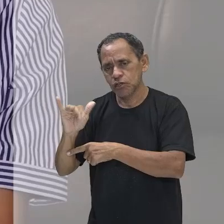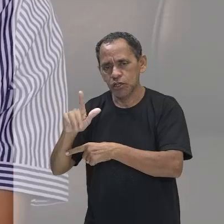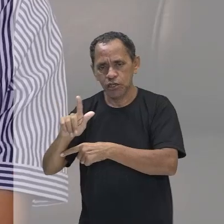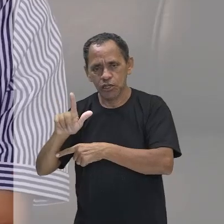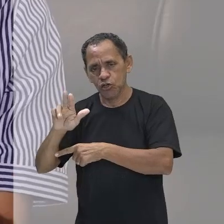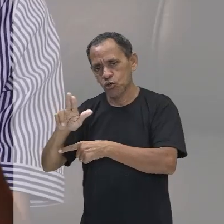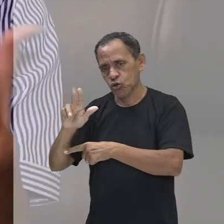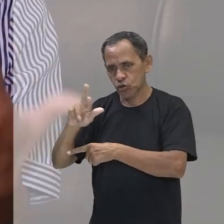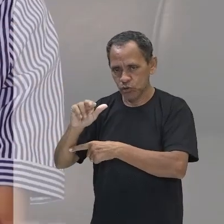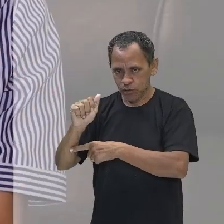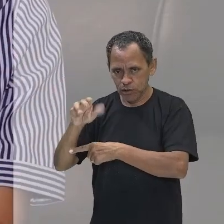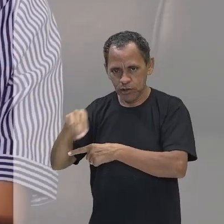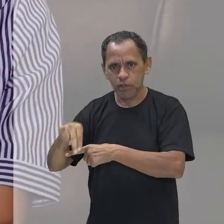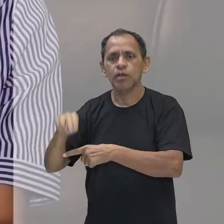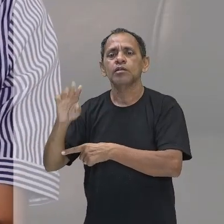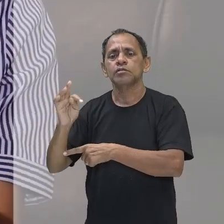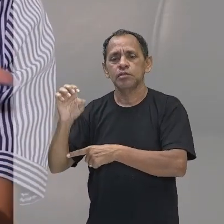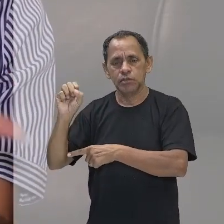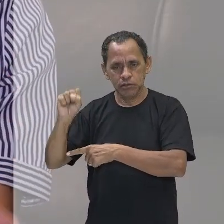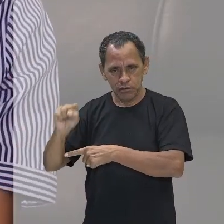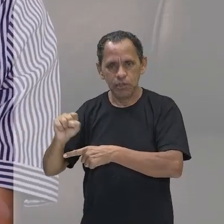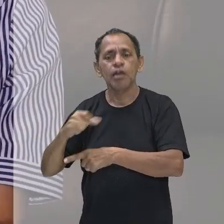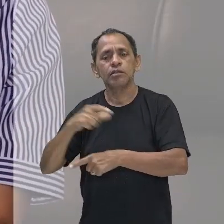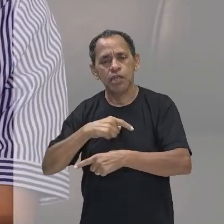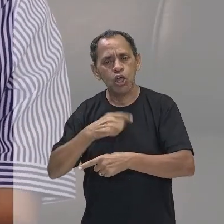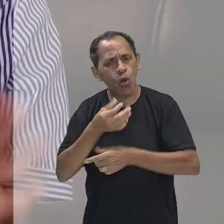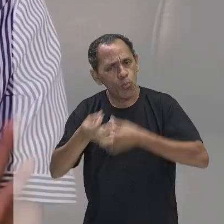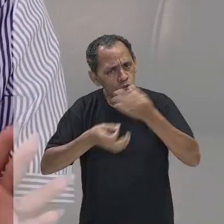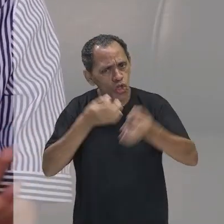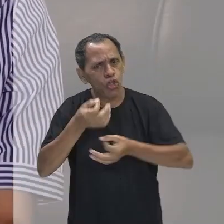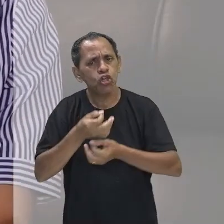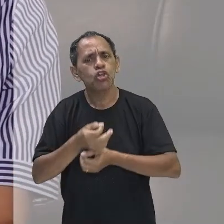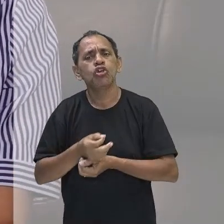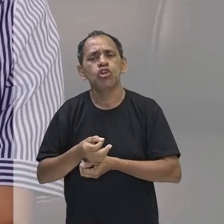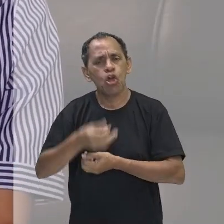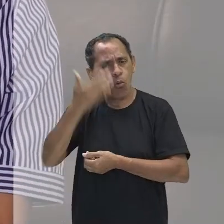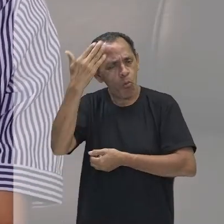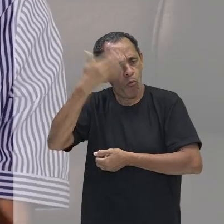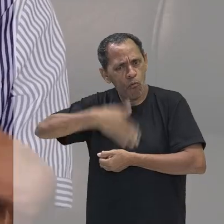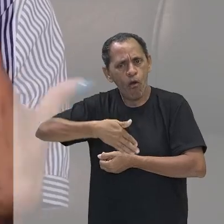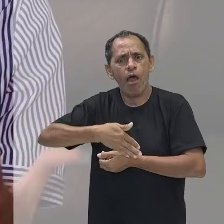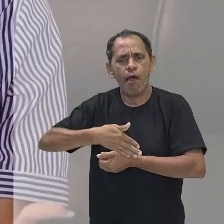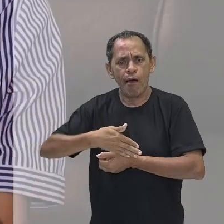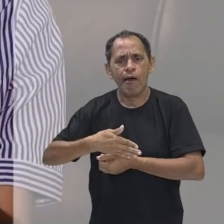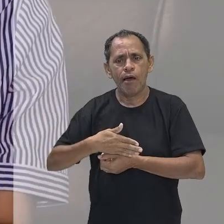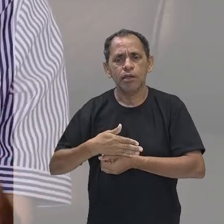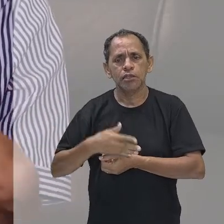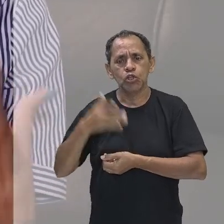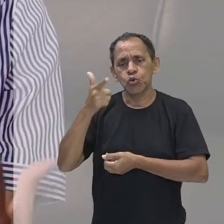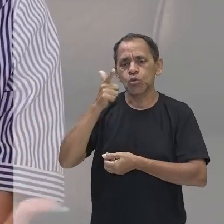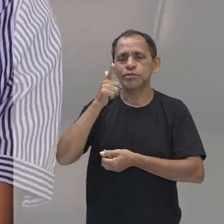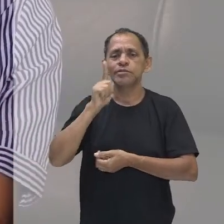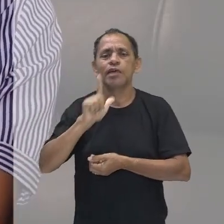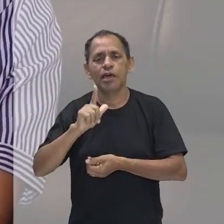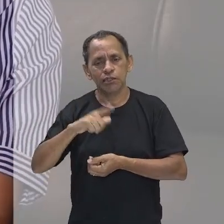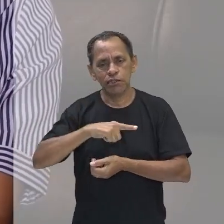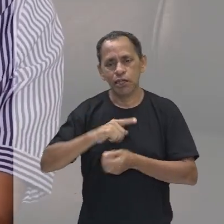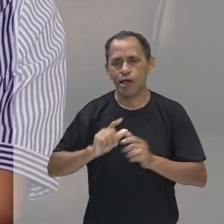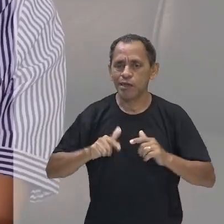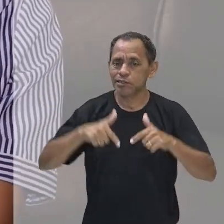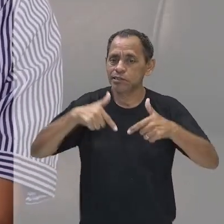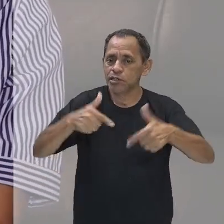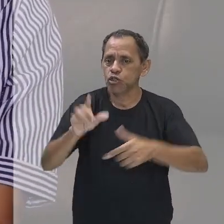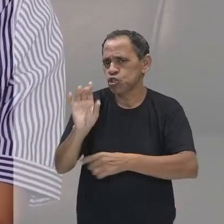sempre precisam de uma opinião, precisam ser validados, eles não conseguem tomar nenhuma ação, nenhuma atitude